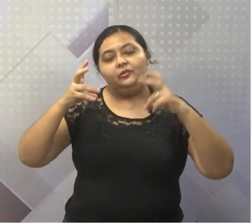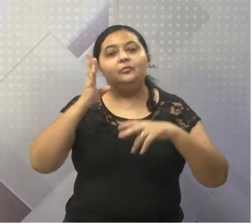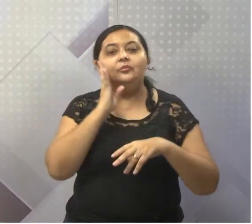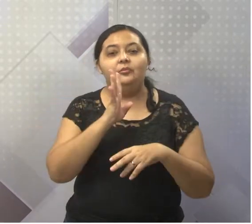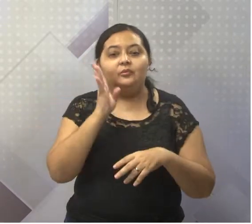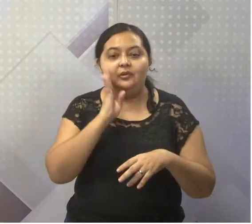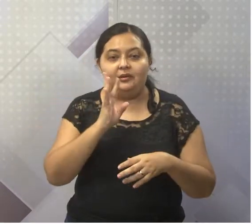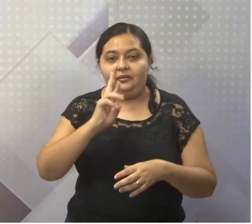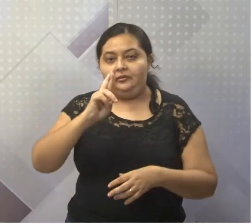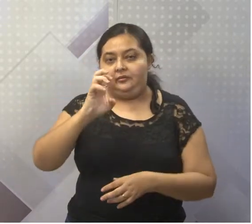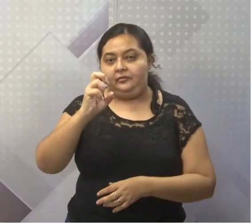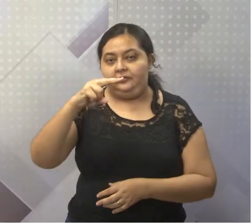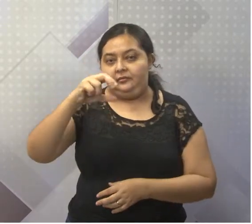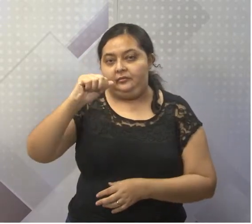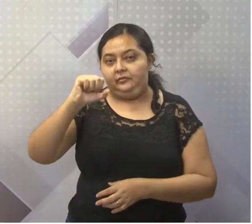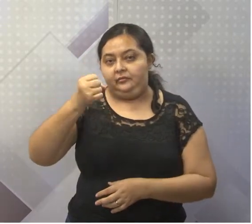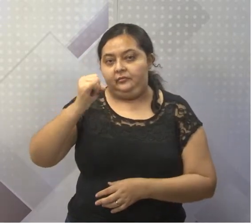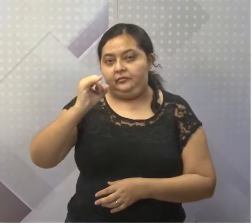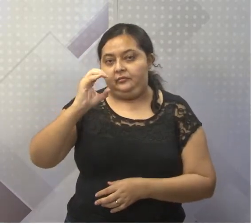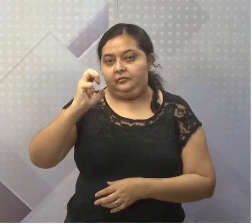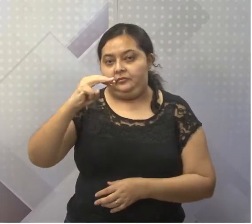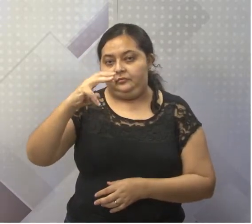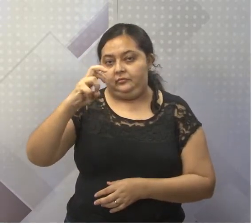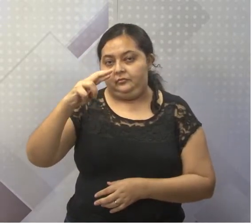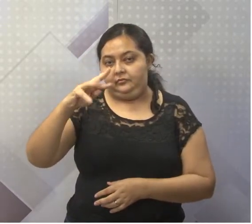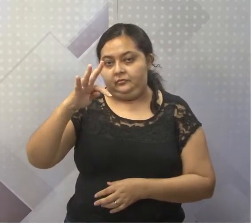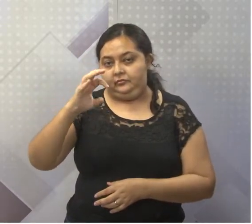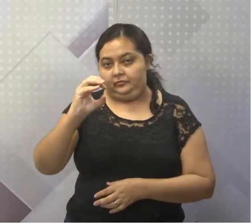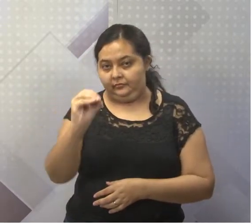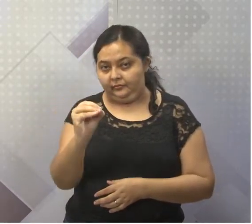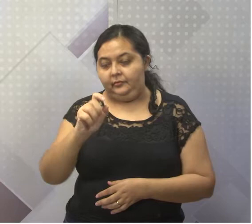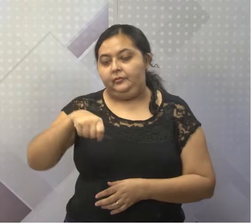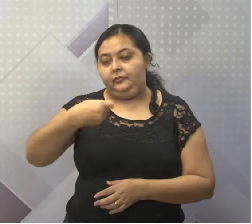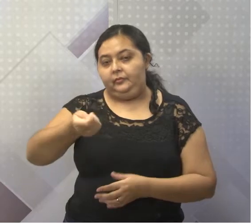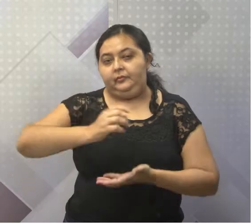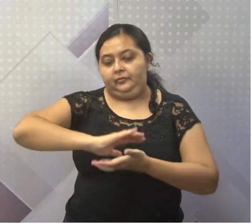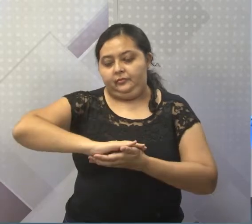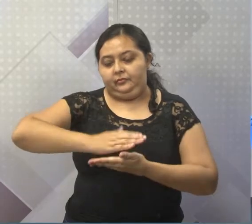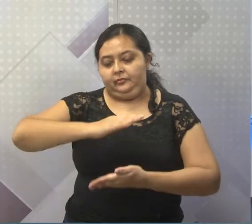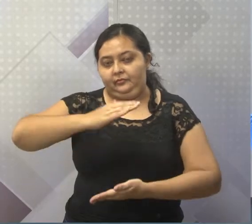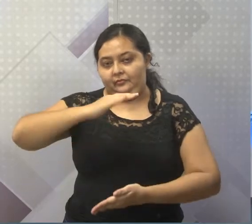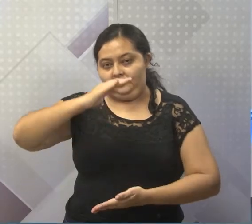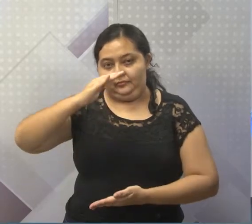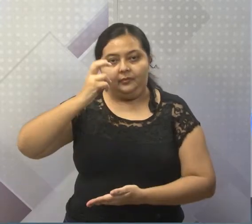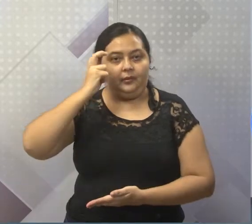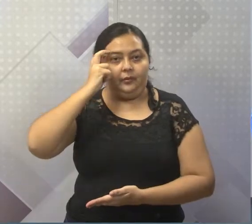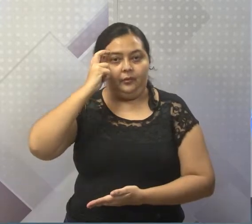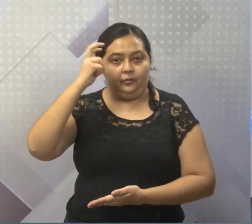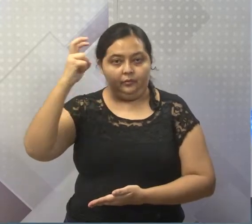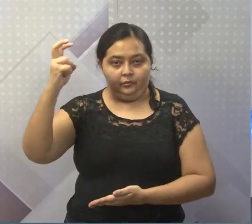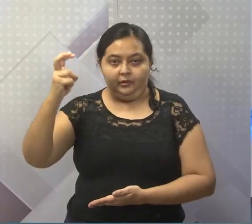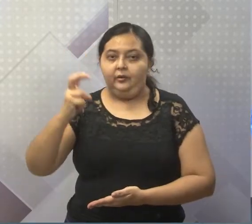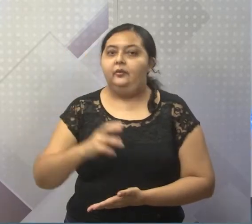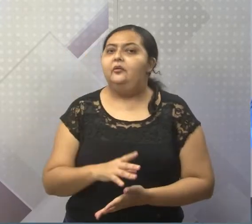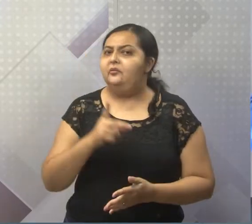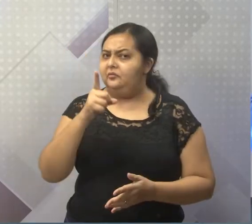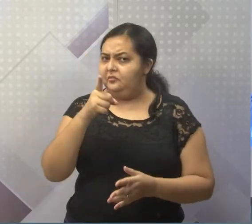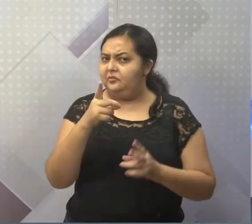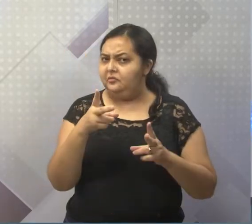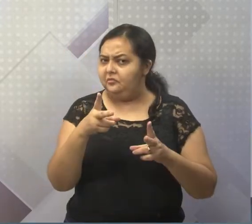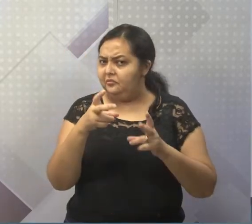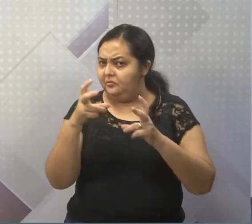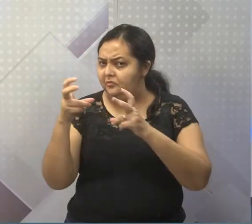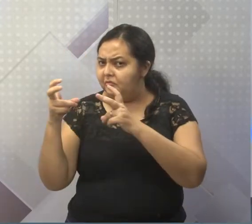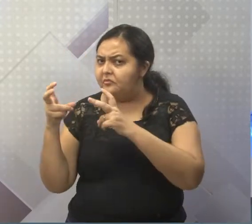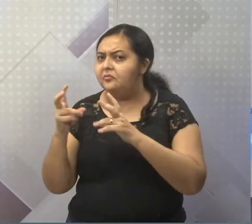bacana que é o renascimento cultural isso mesmo renascimento cultural eu querido que é muito de você já deve ter ouvido